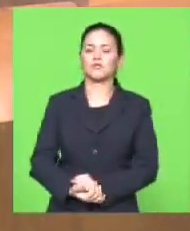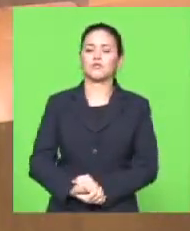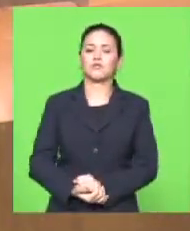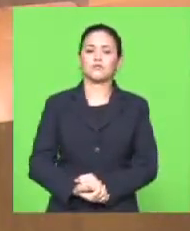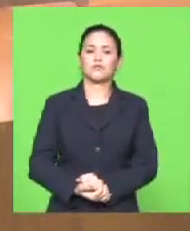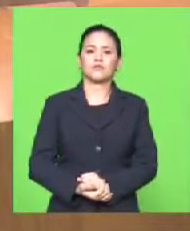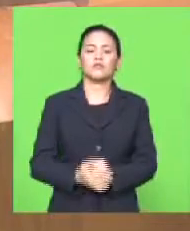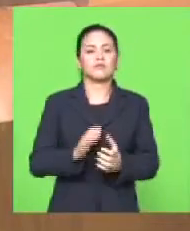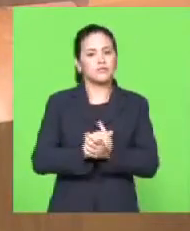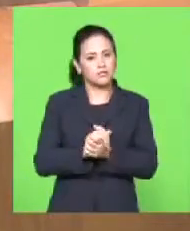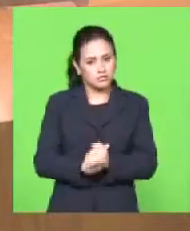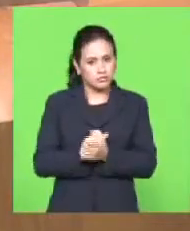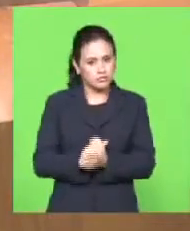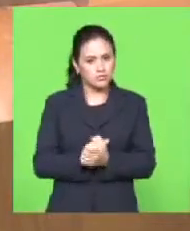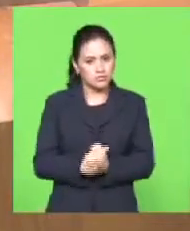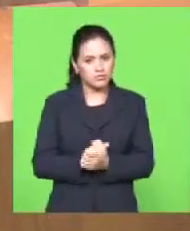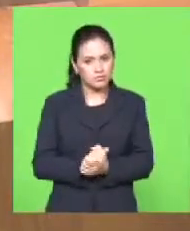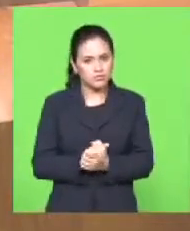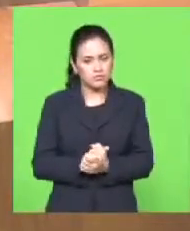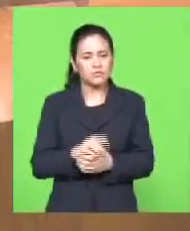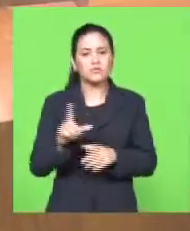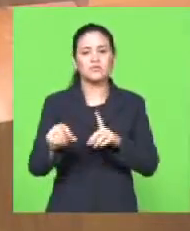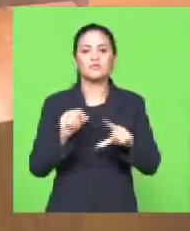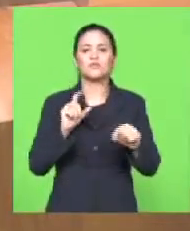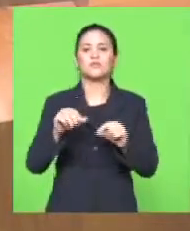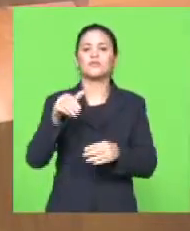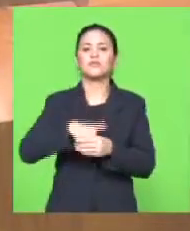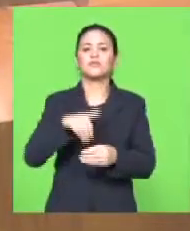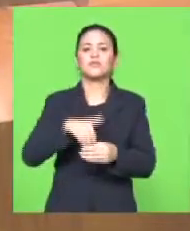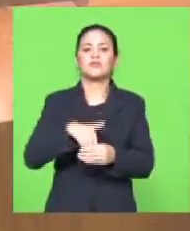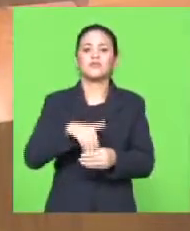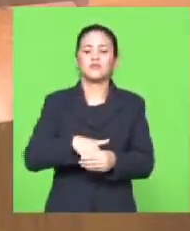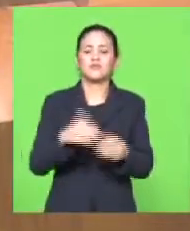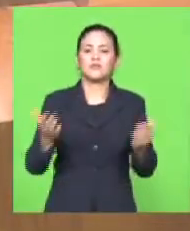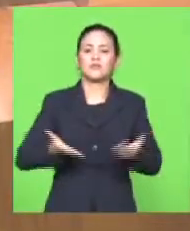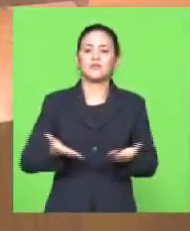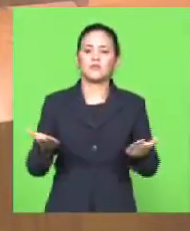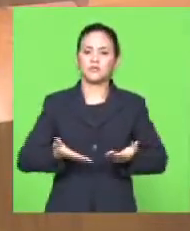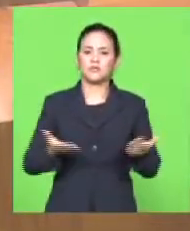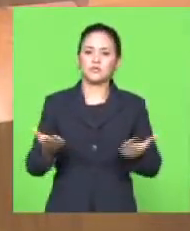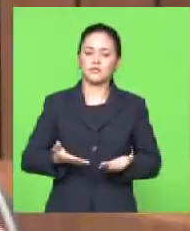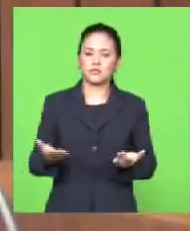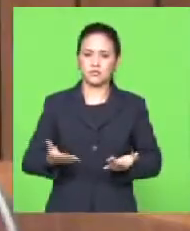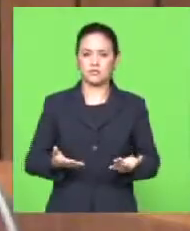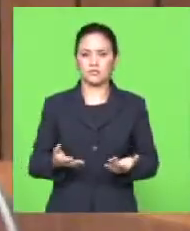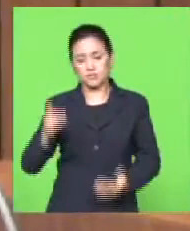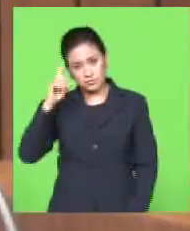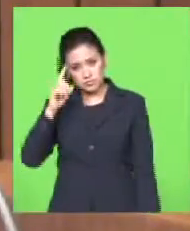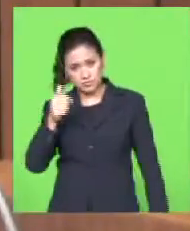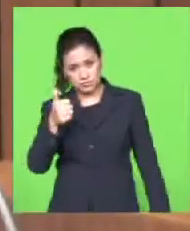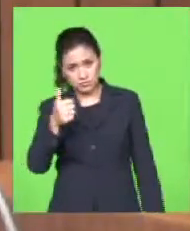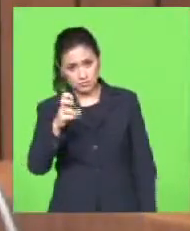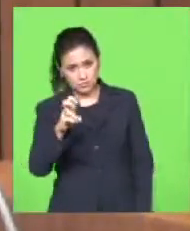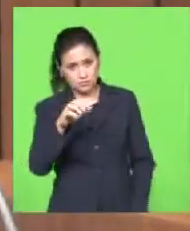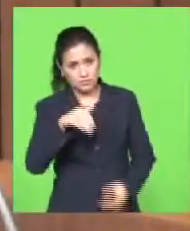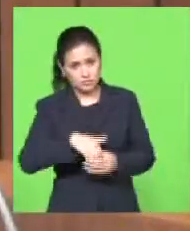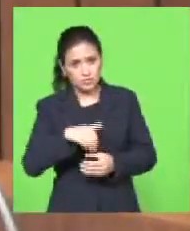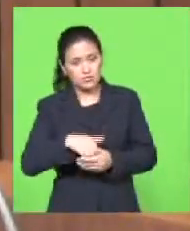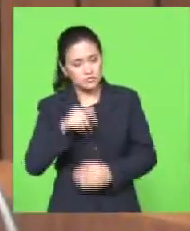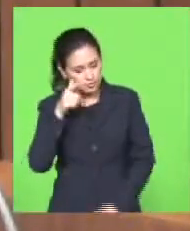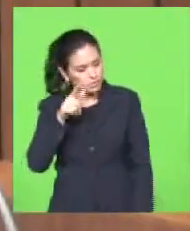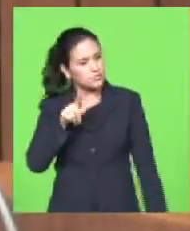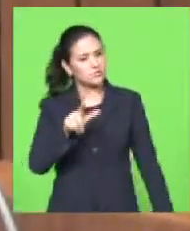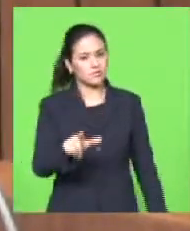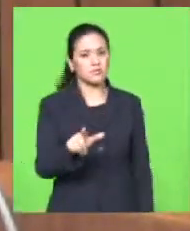aqui parabenizando a sua escolha, a sua votação, hoje, desde o dia 15, a eleição foi dia 15 próximo passado,